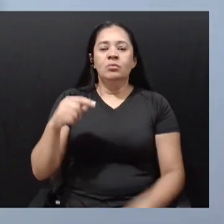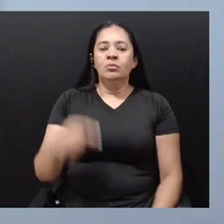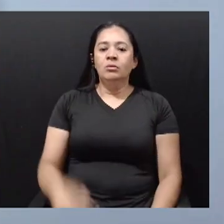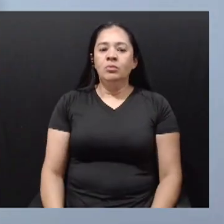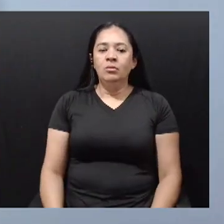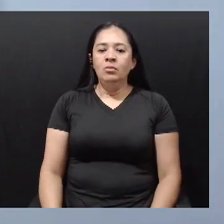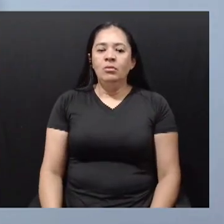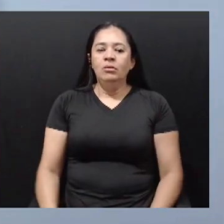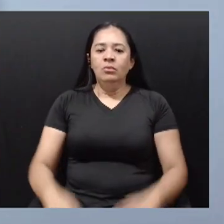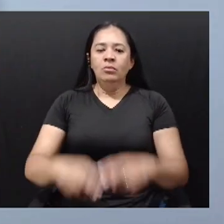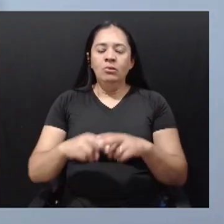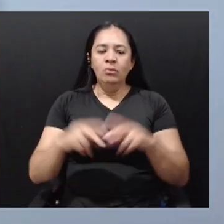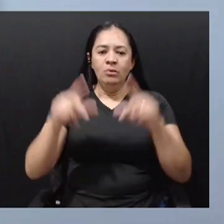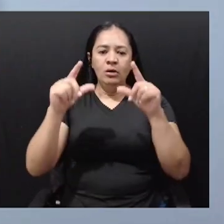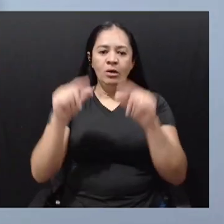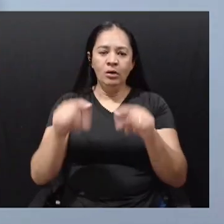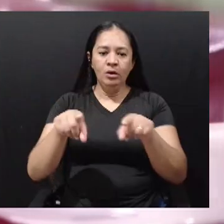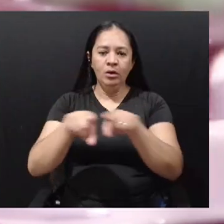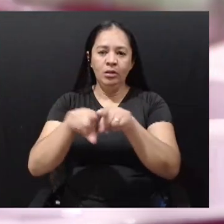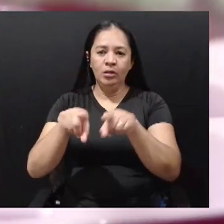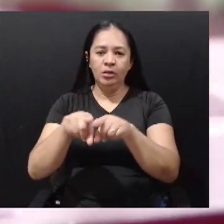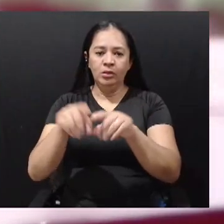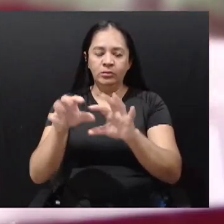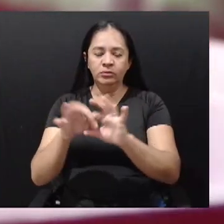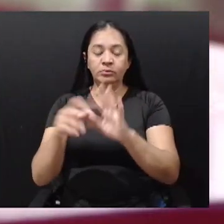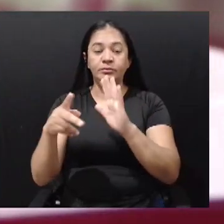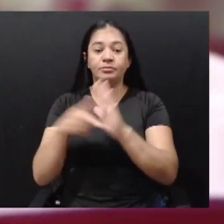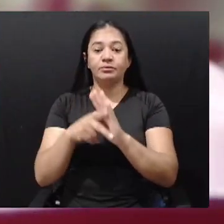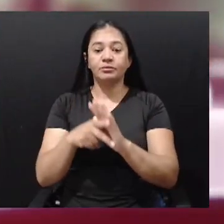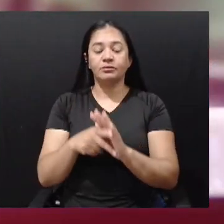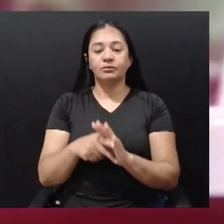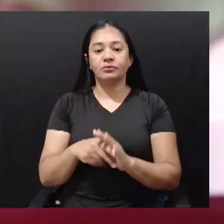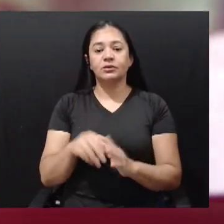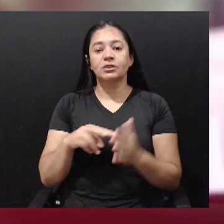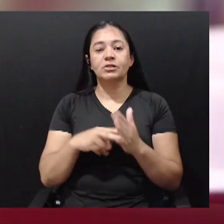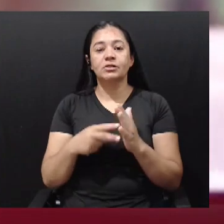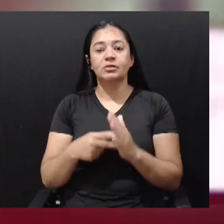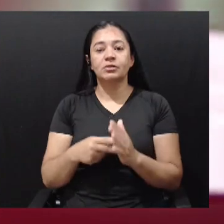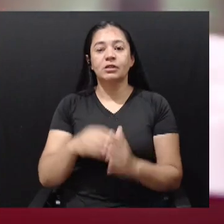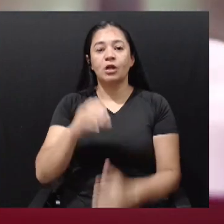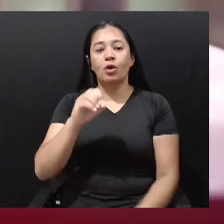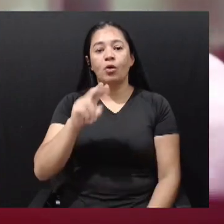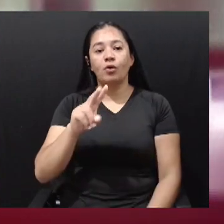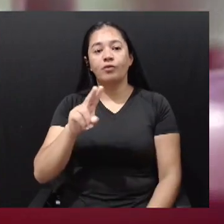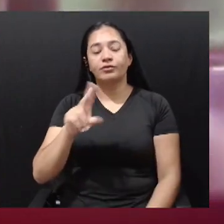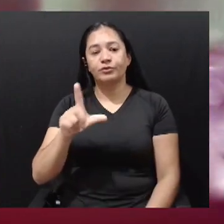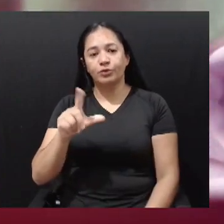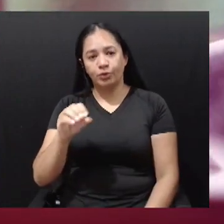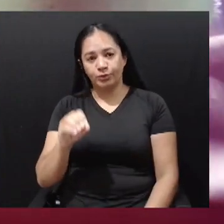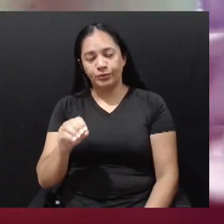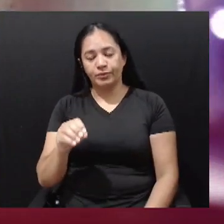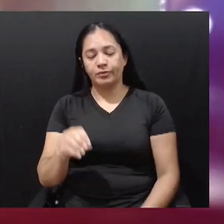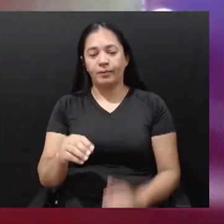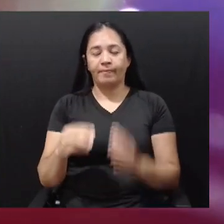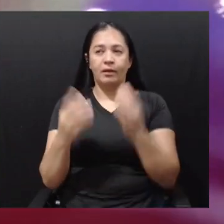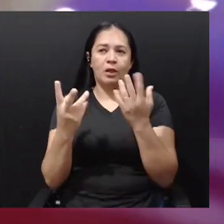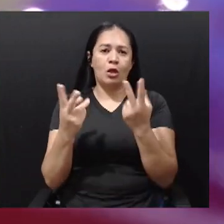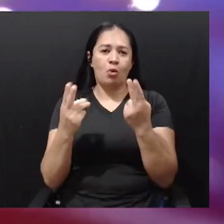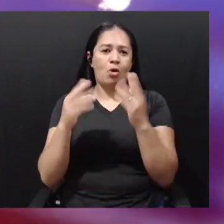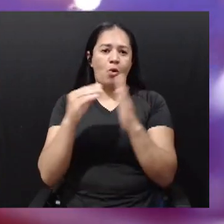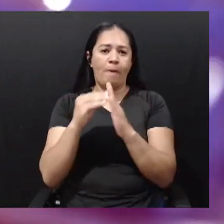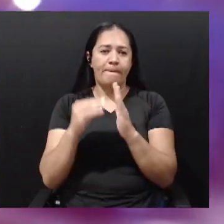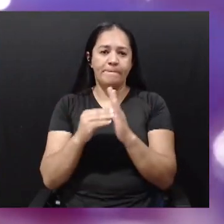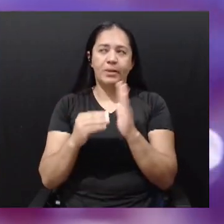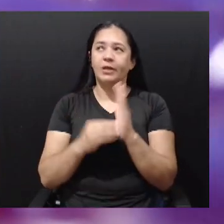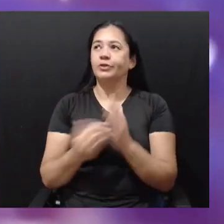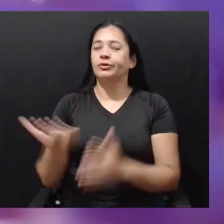diminuição também da liberação desse ovócito, que nada mais é do que a ovulação. Então, não é como os métodos contraceptivos anteriores,